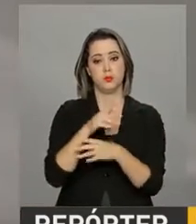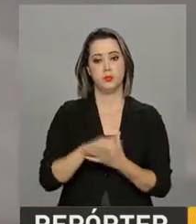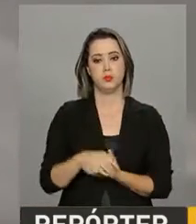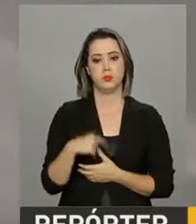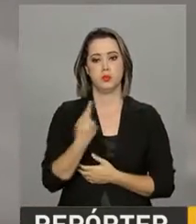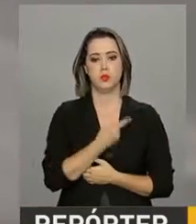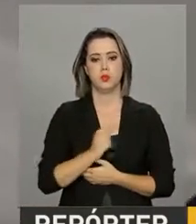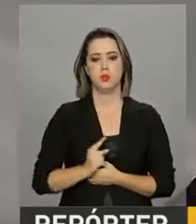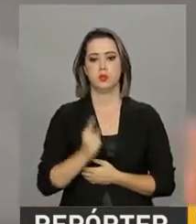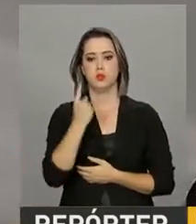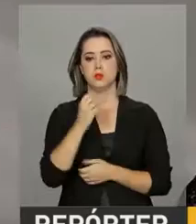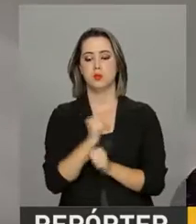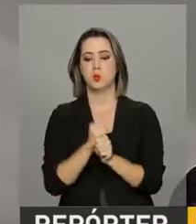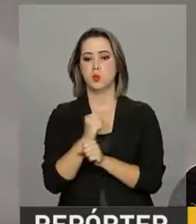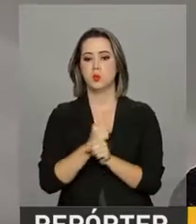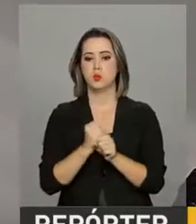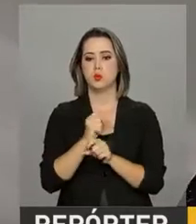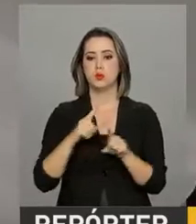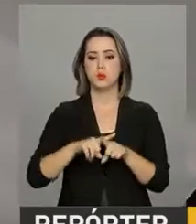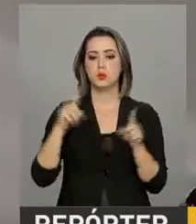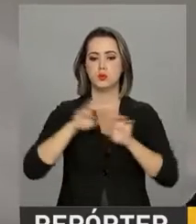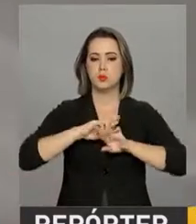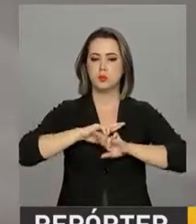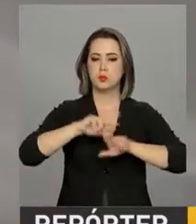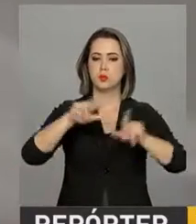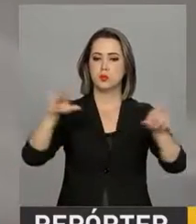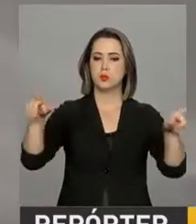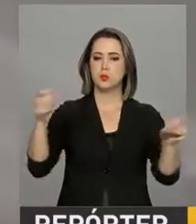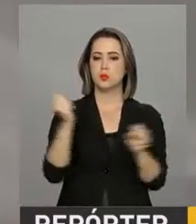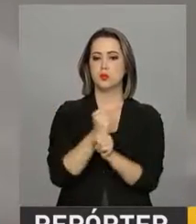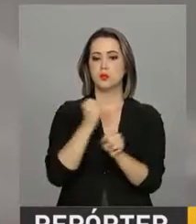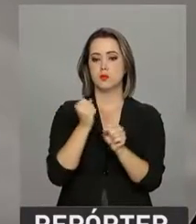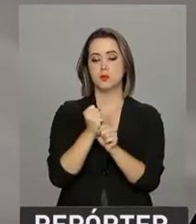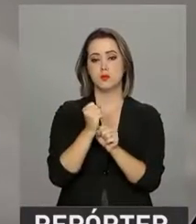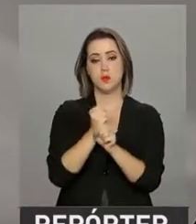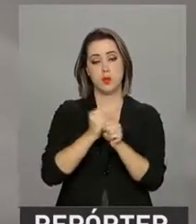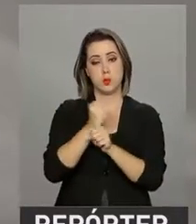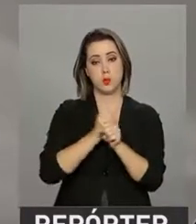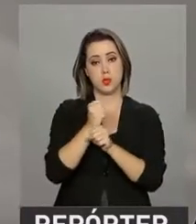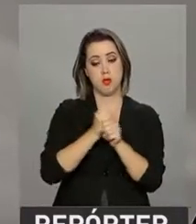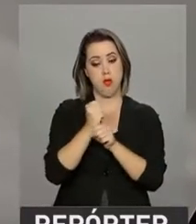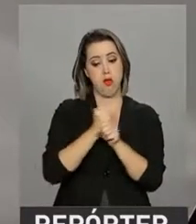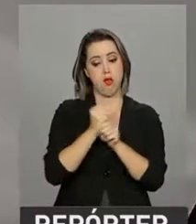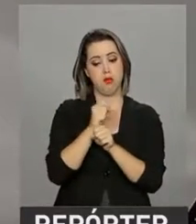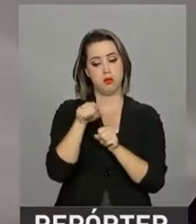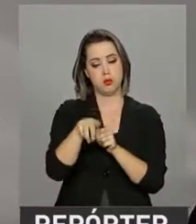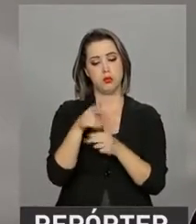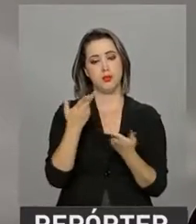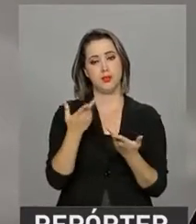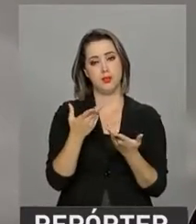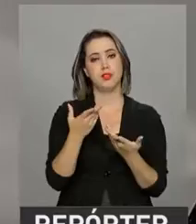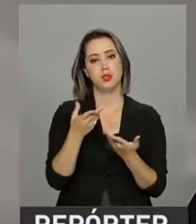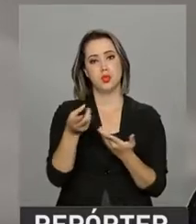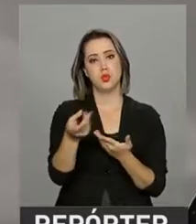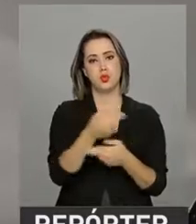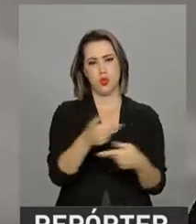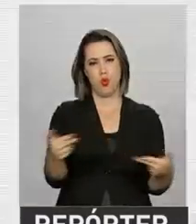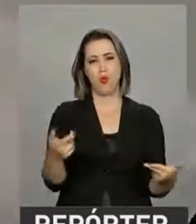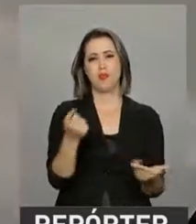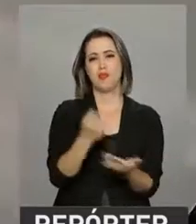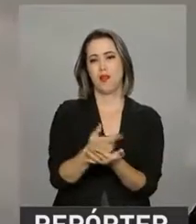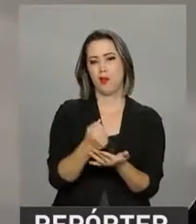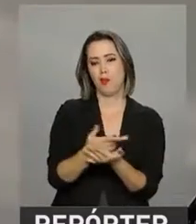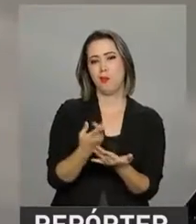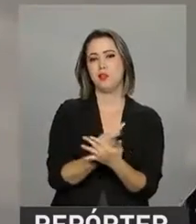de um ano, mas enfim, são muitos anos de contrabando e vão continuar sendo muitos anos de contrabando, mas enfim, a ideia é mostrar o que poderia ter sido feito.